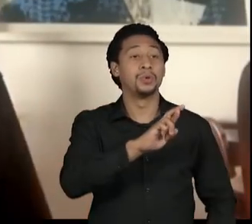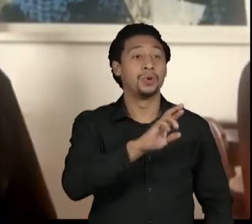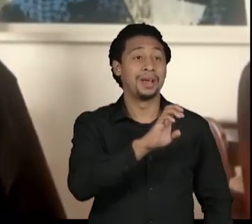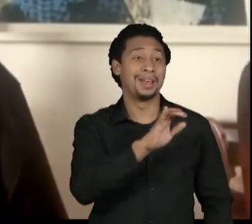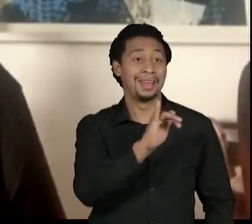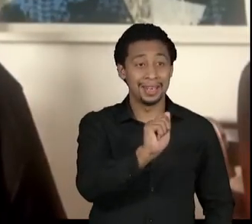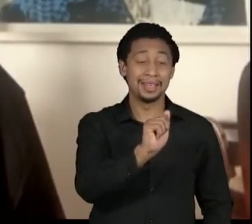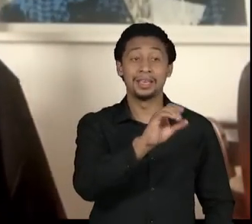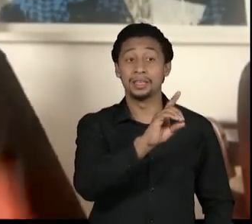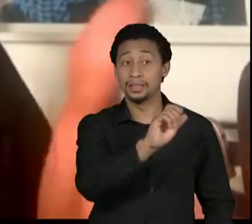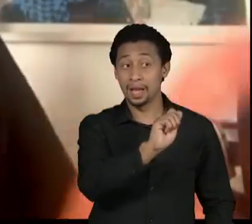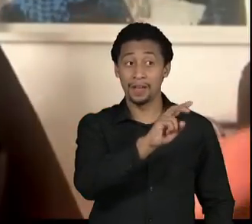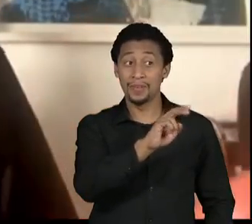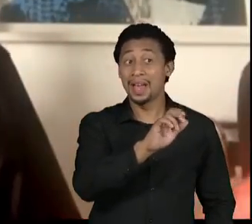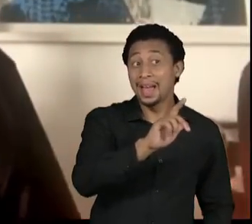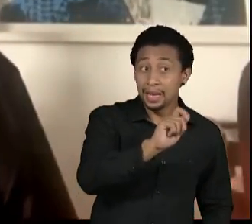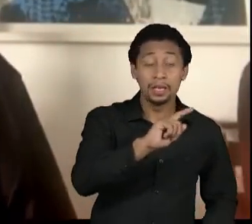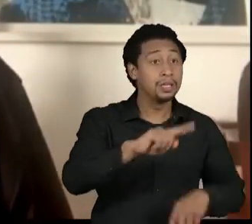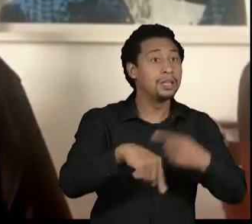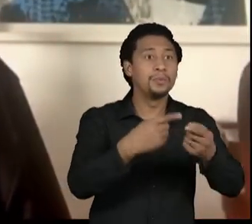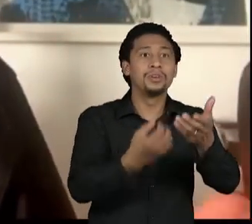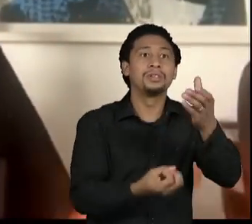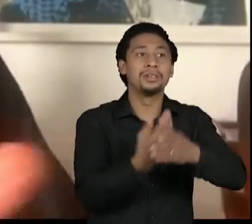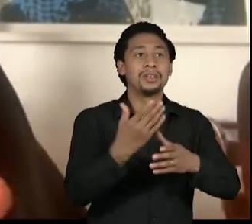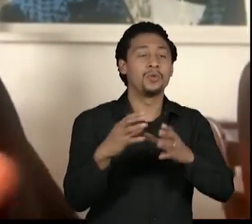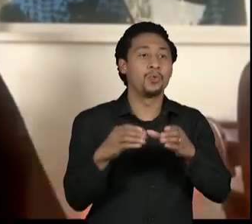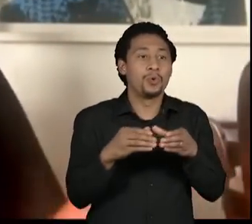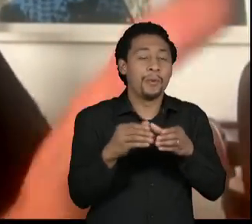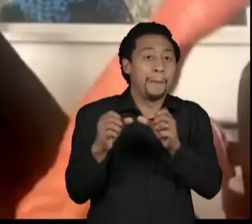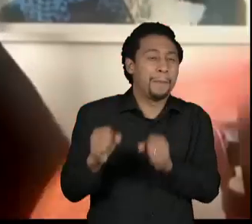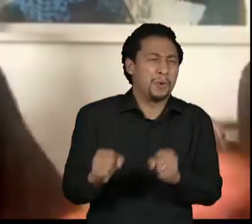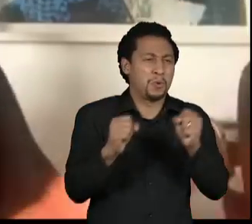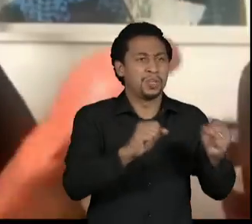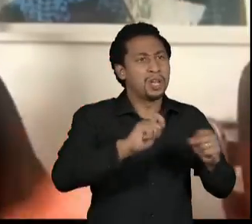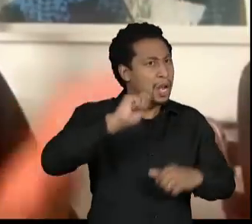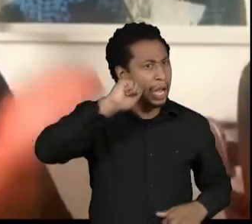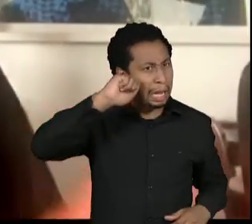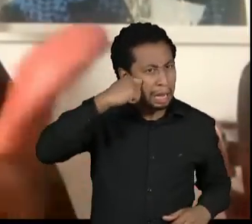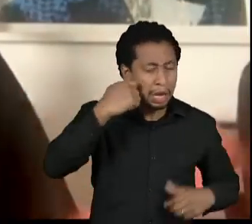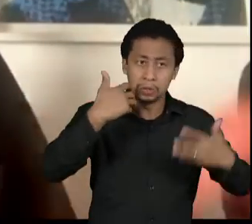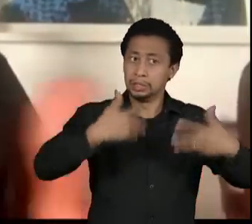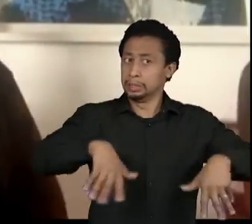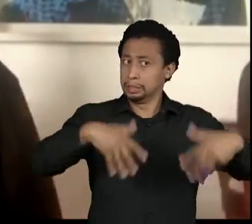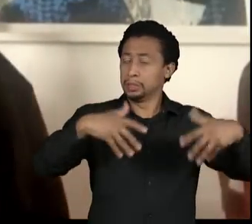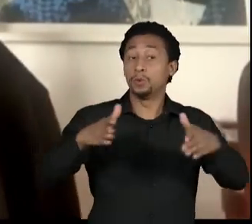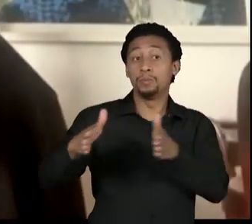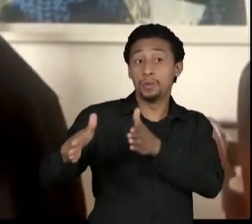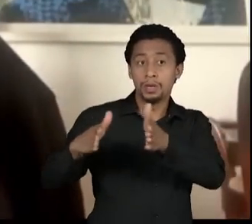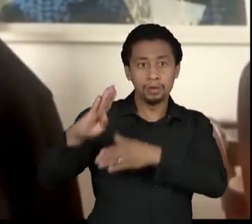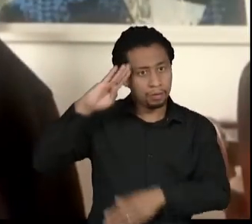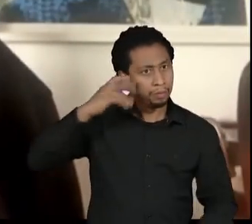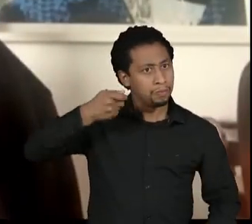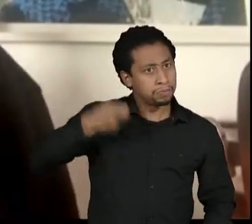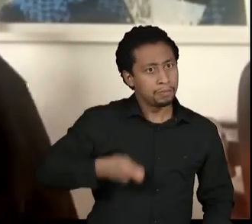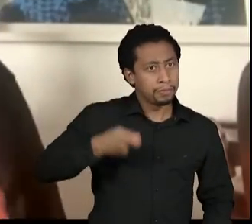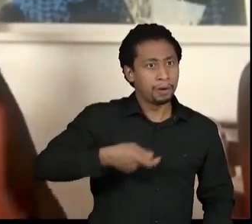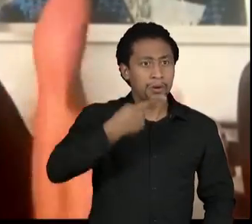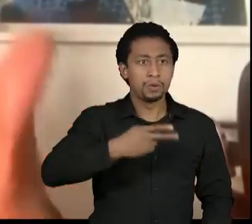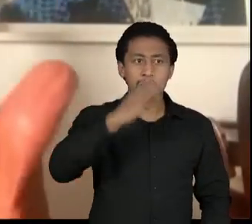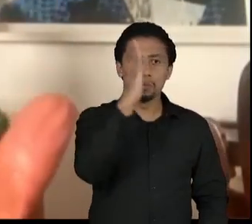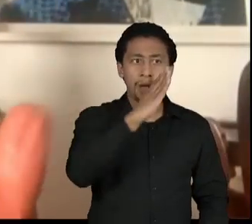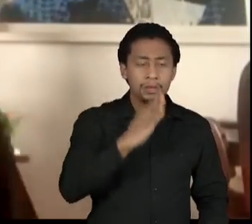seguida monta o Poder Negro. O Poder Negro, em plena ditadura militar no Brasil,